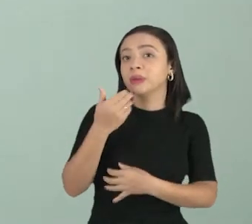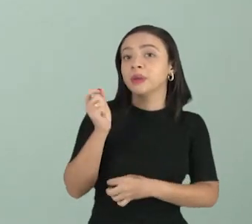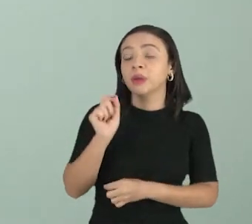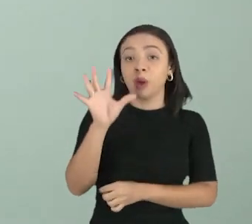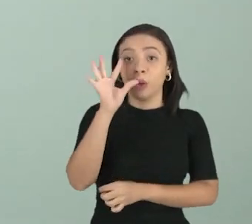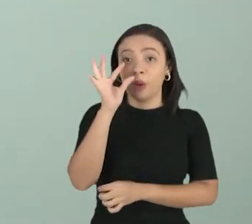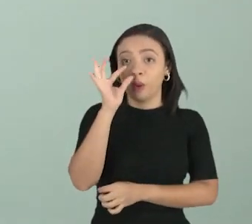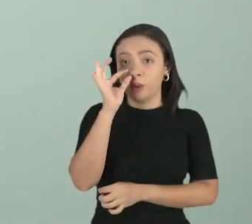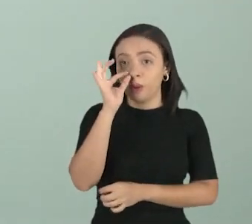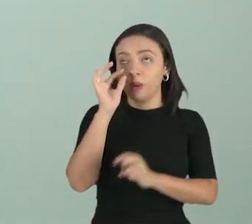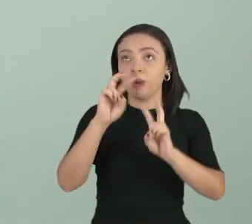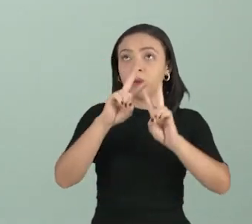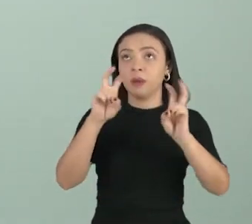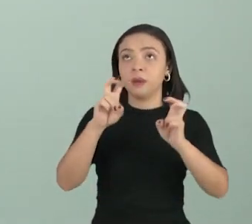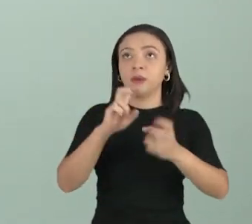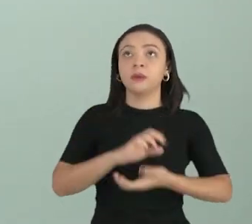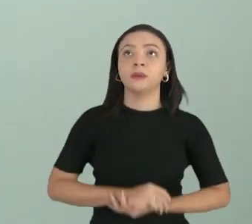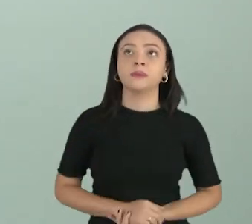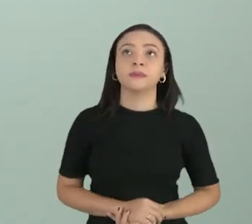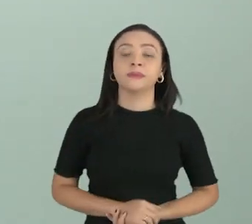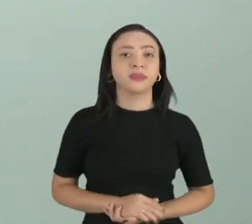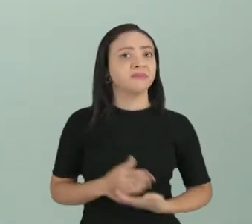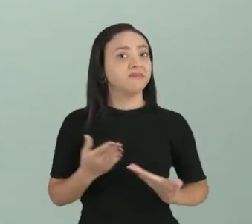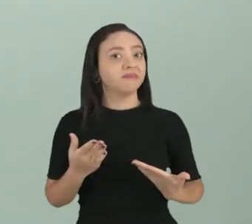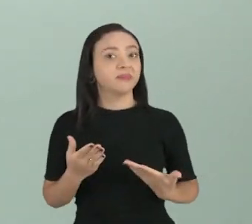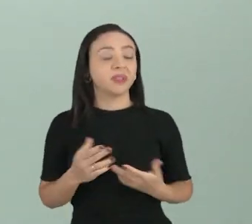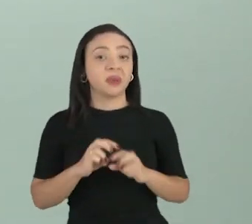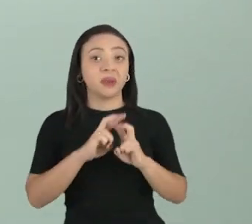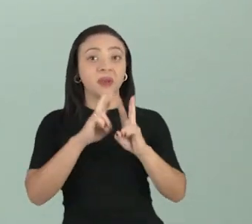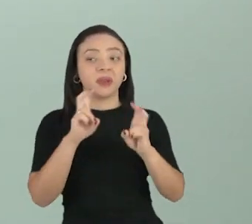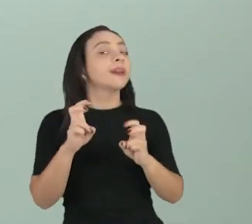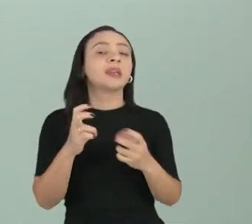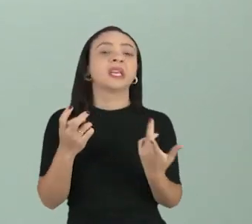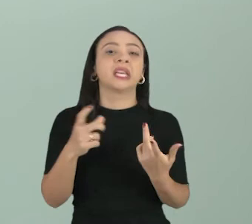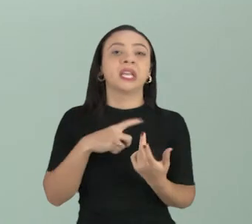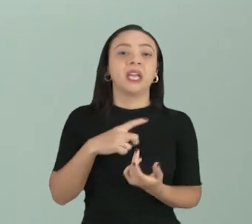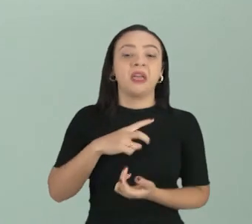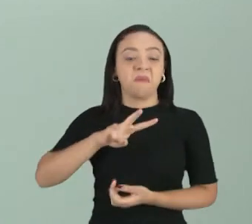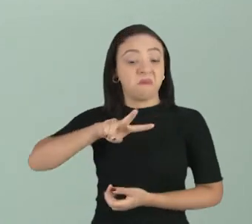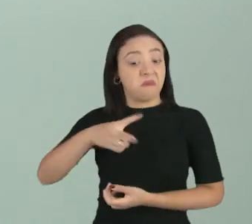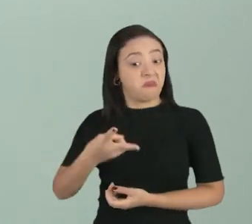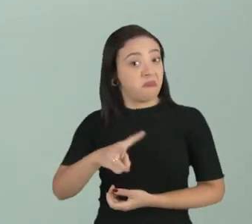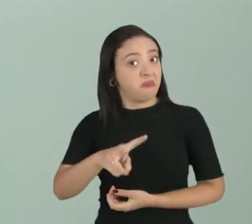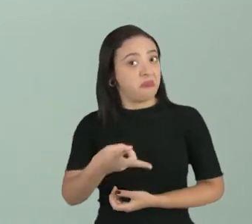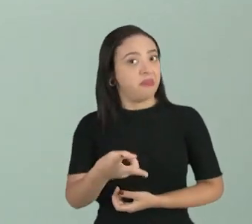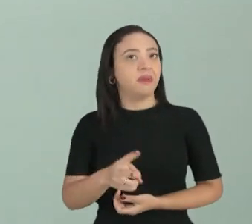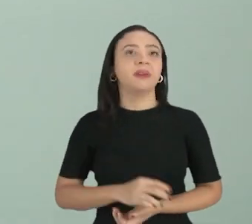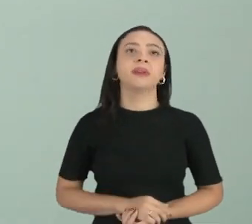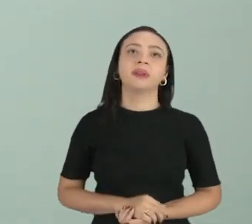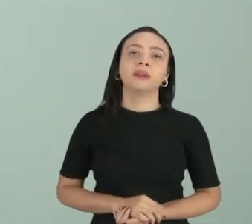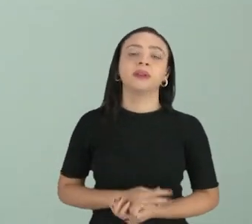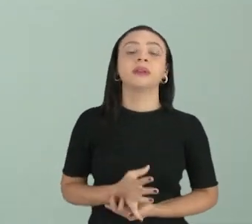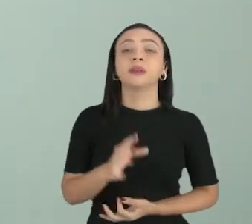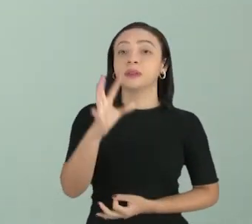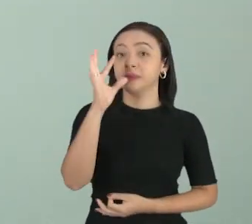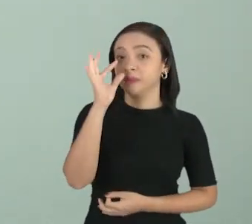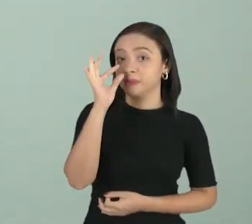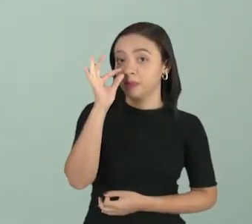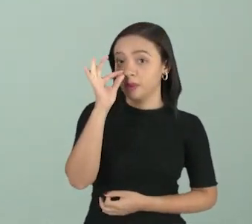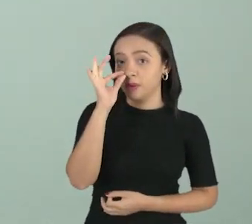sobre os piercings, isso mesmo, né? Um assunto bem controverso, certo? Os piercings, né,